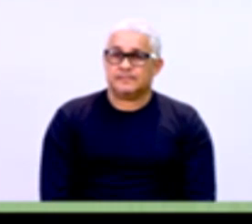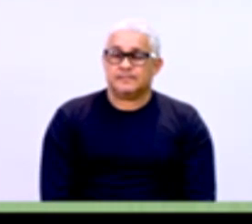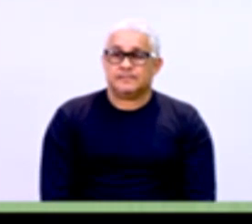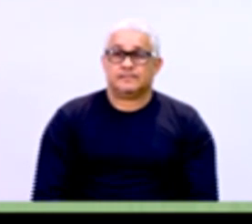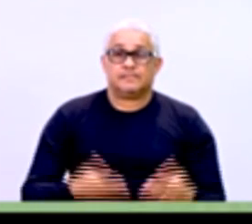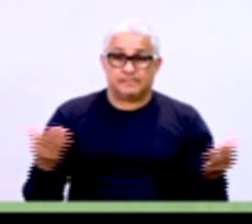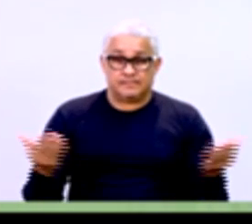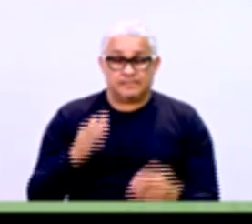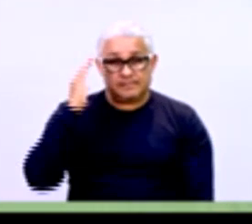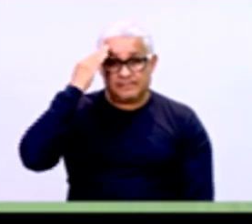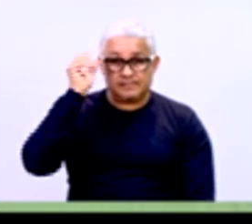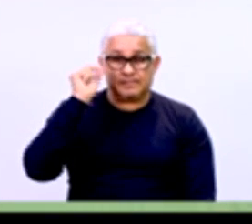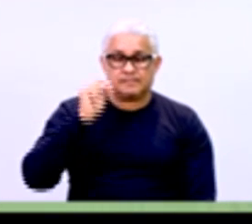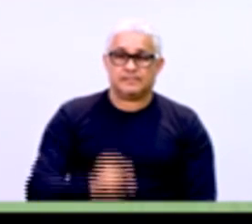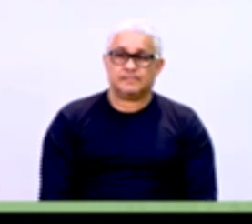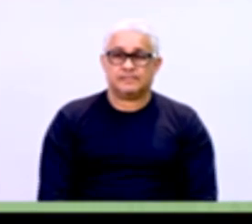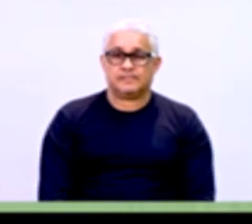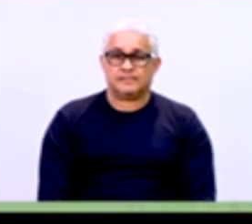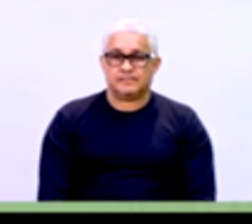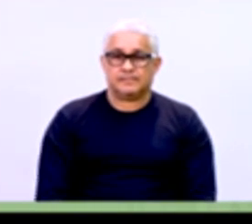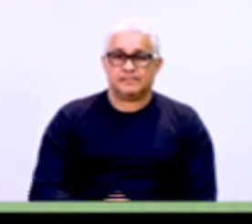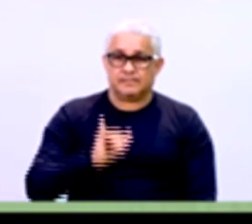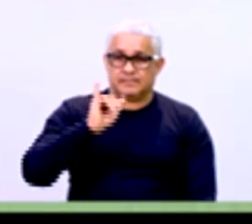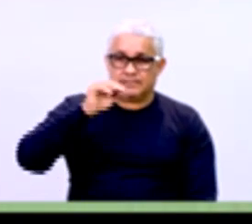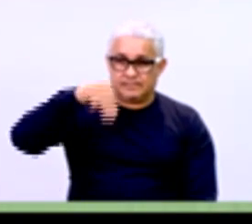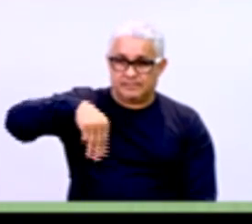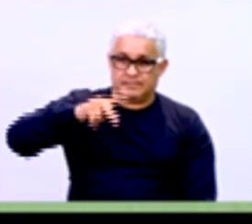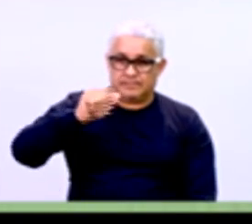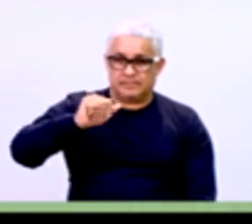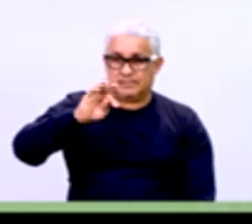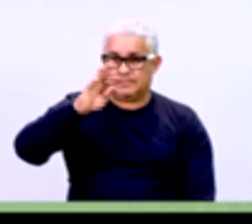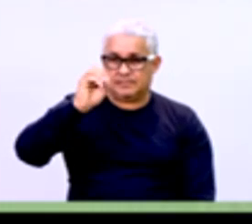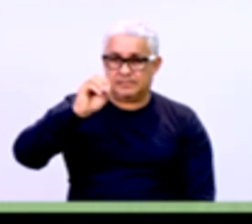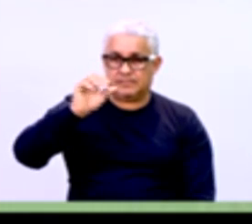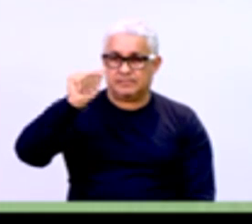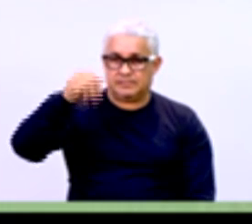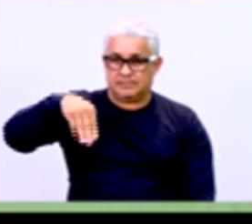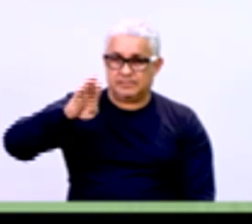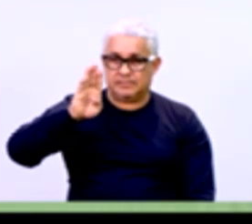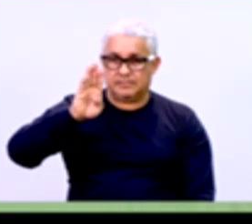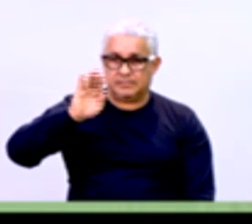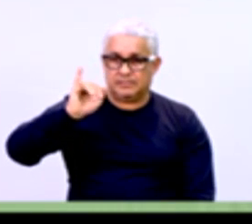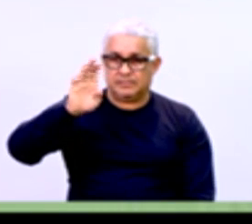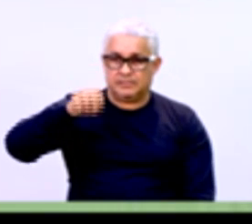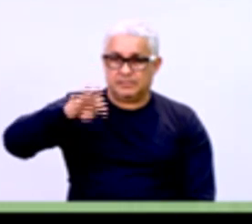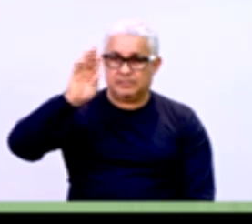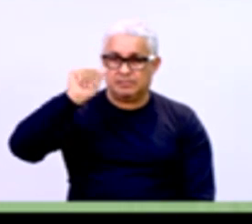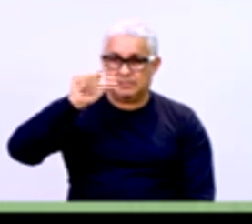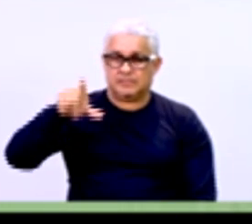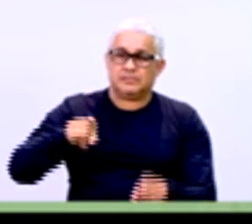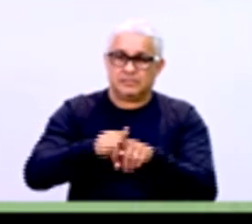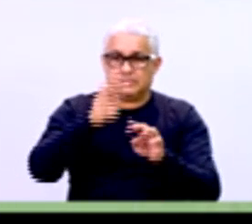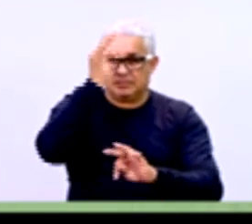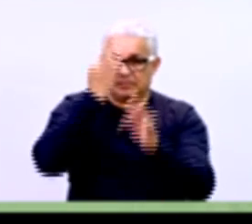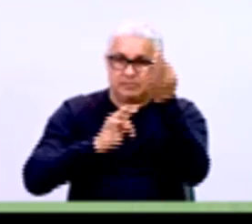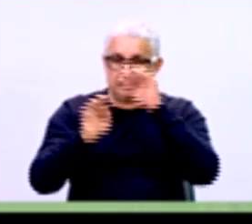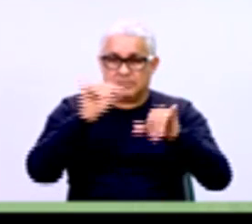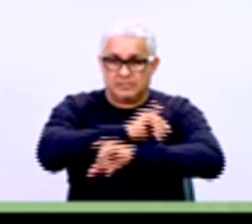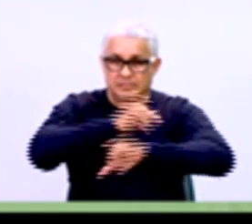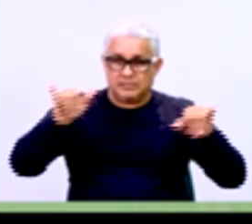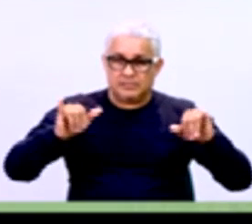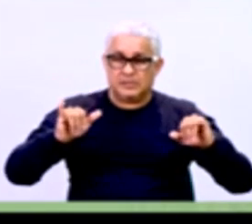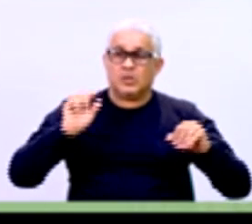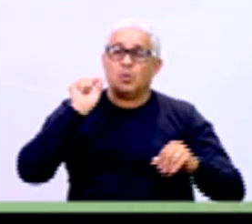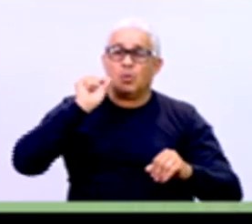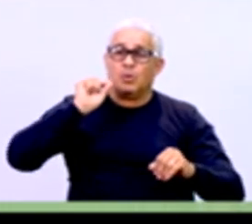Agora nós vamos entender impacto ambiental e tecnologia da informação. O que o impacto ambiental tem a ver, aliás, o